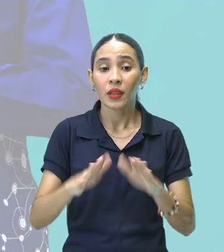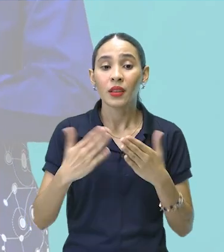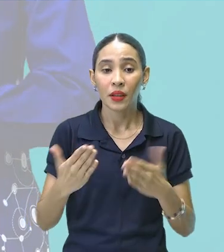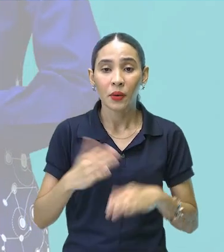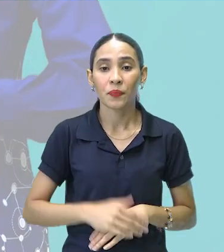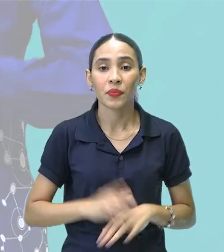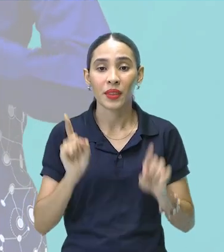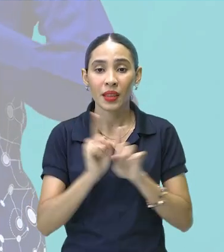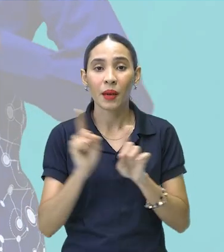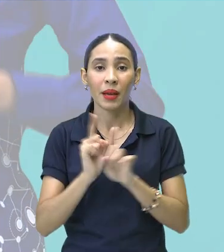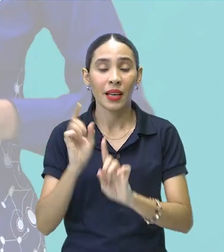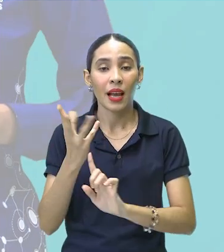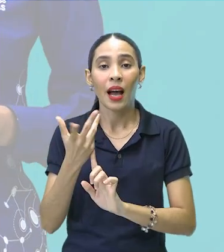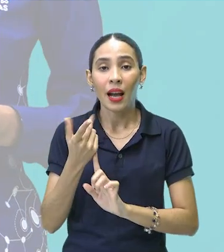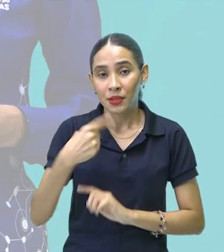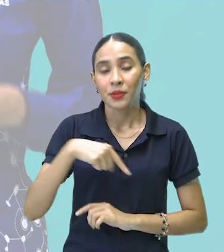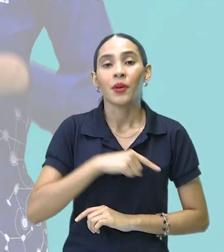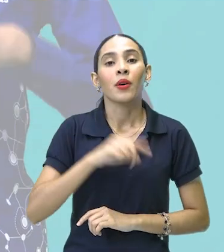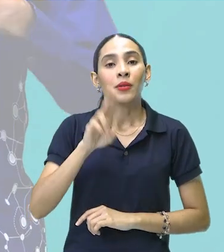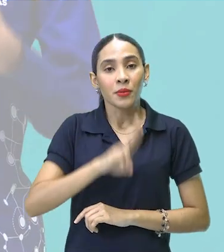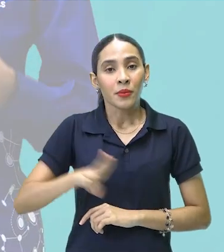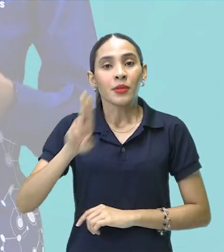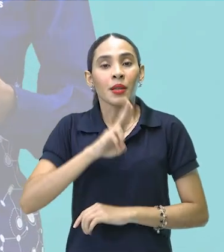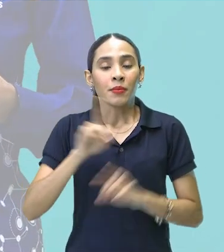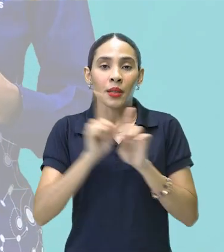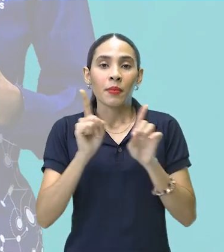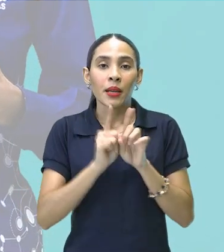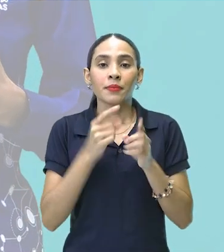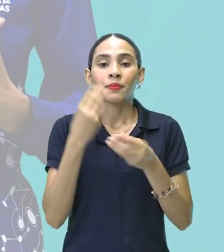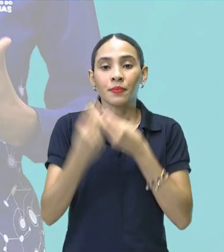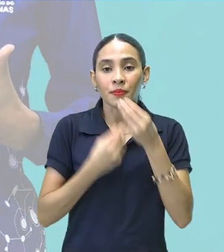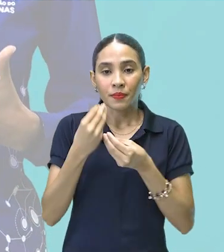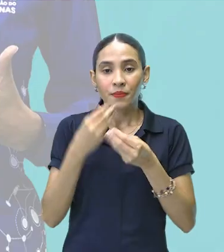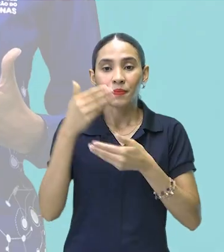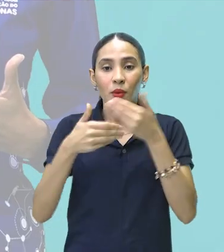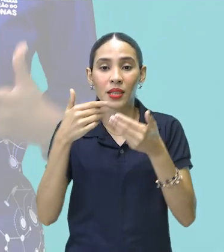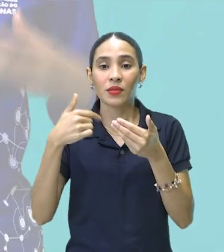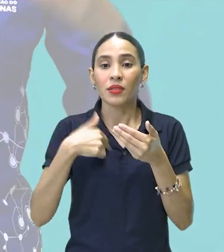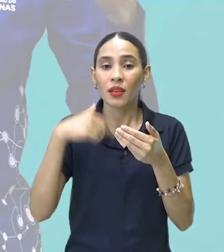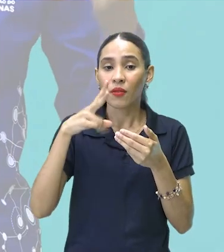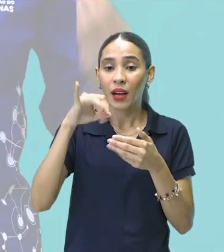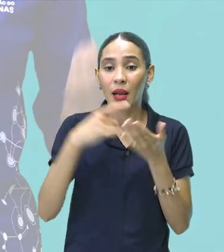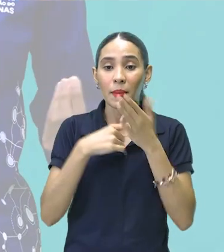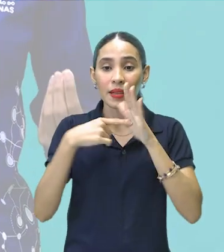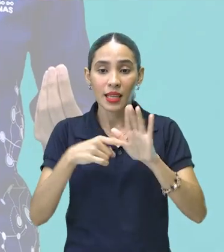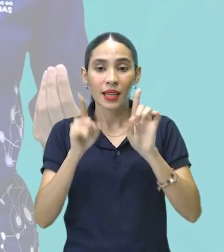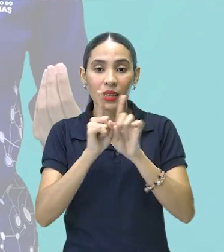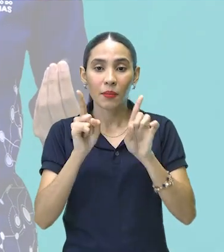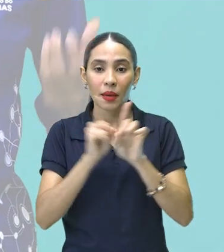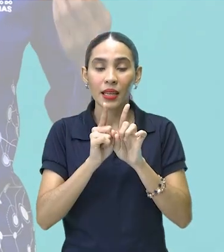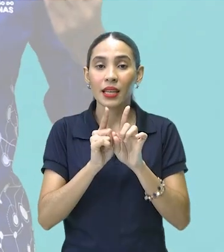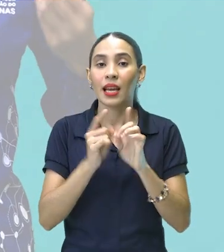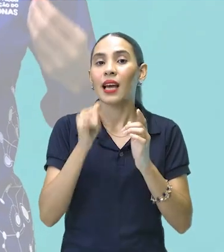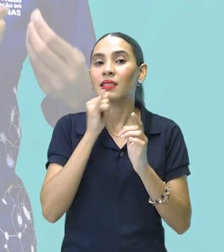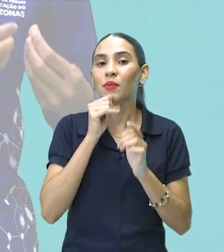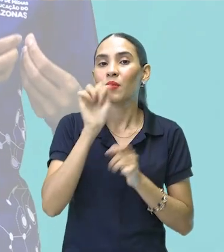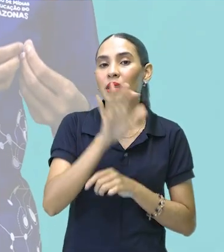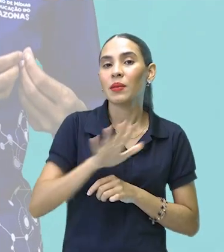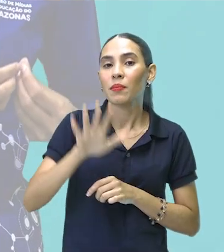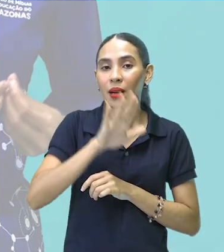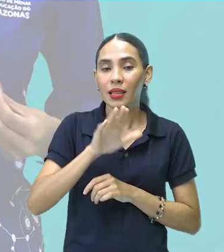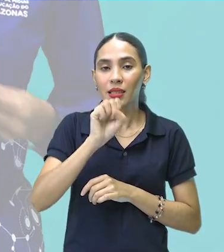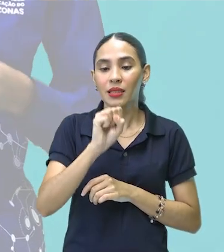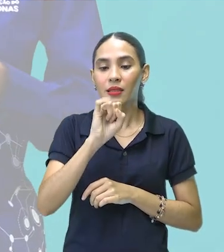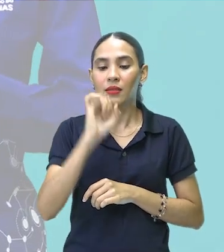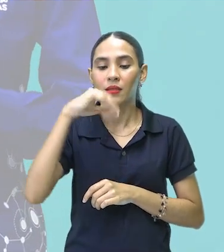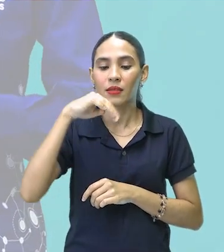automaticamente, na arte, nós utilizamos isso como um processo em que eu vou trazer símbolos. Esses